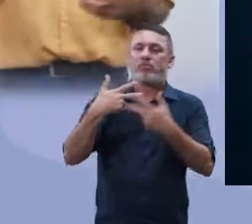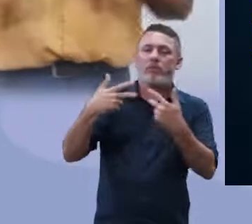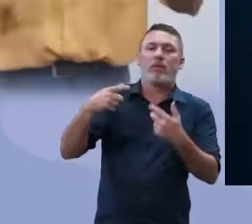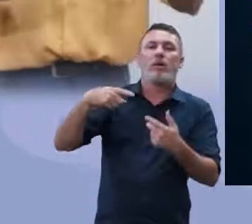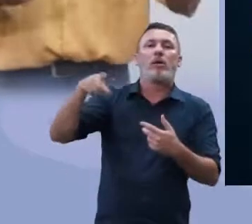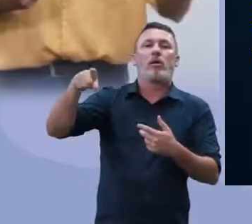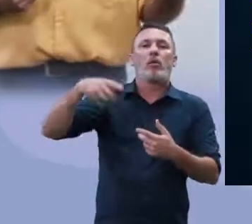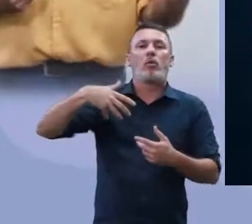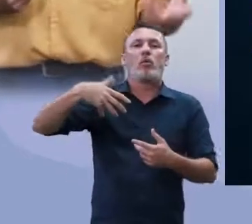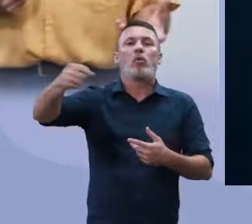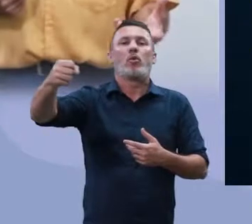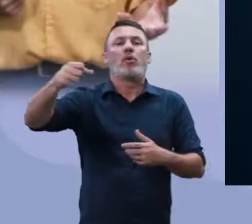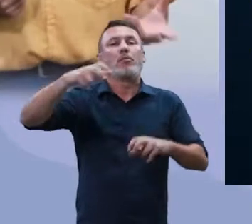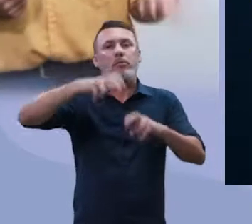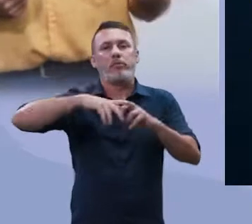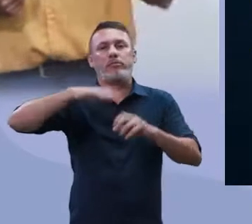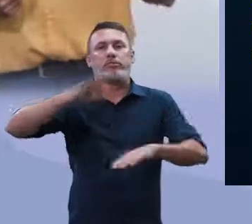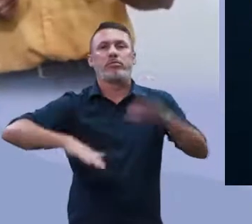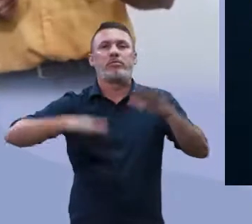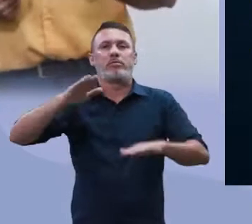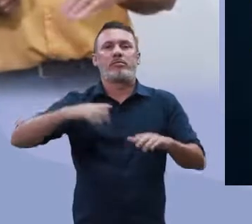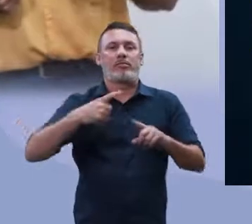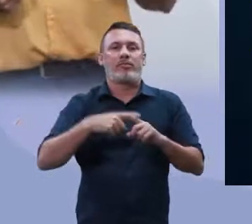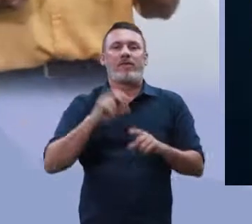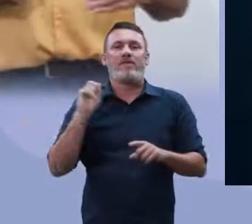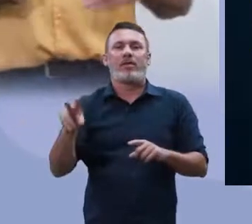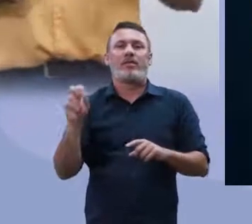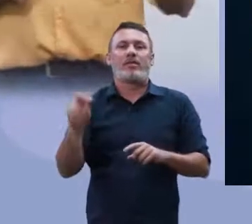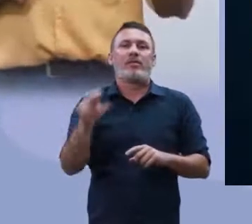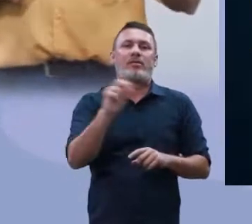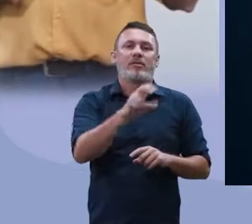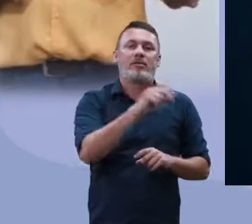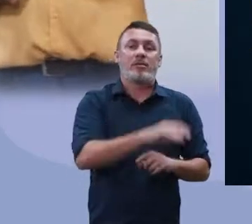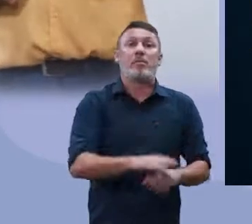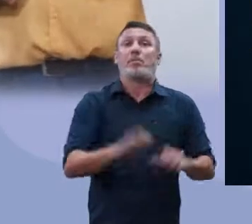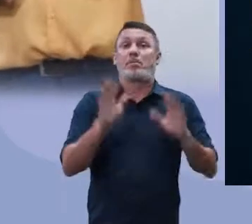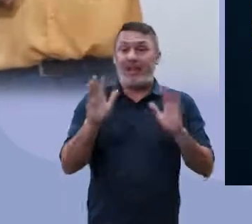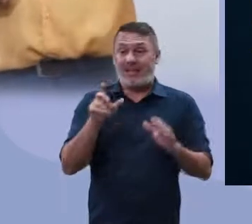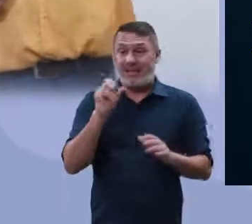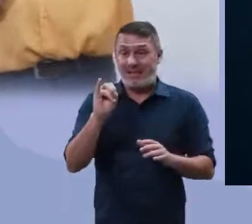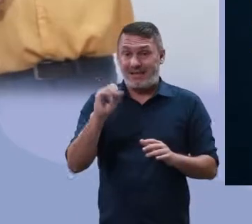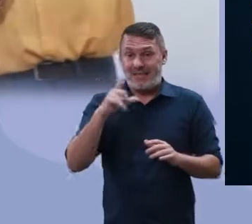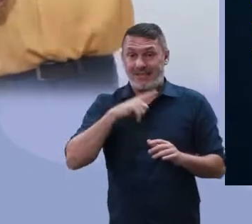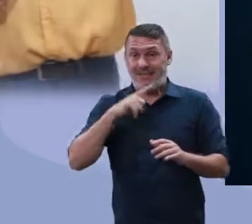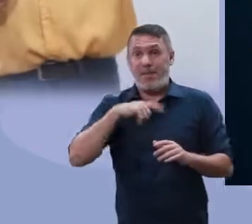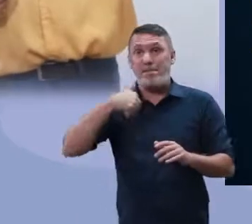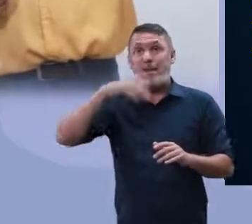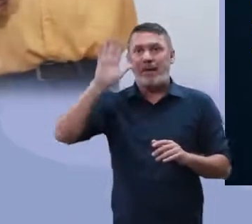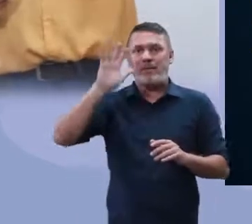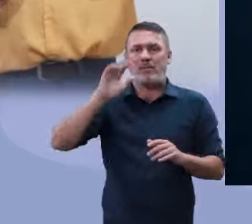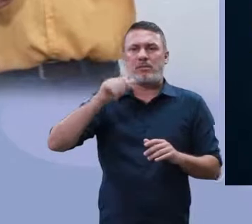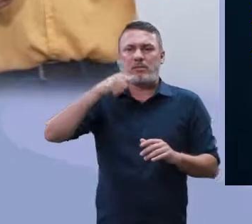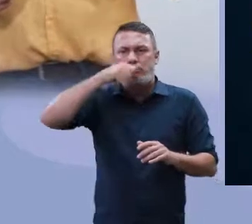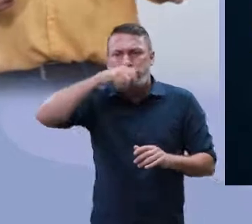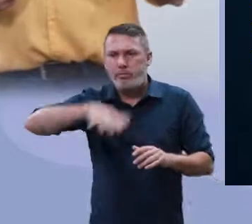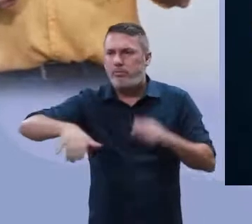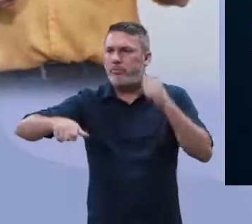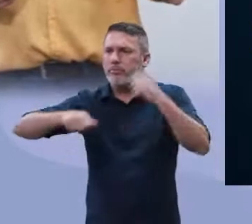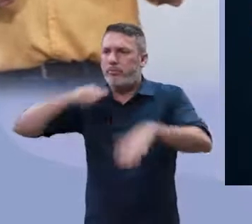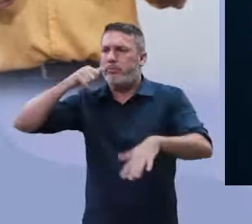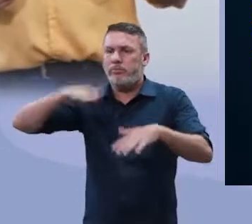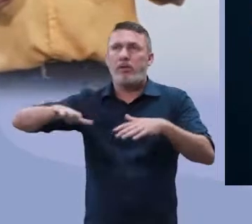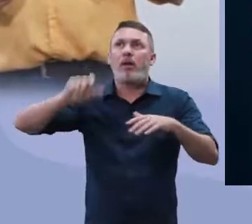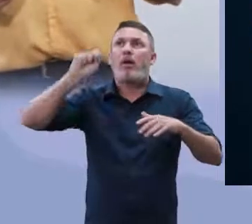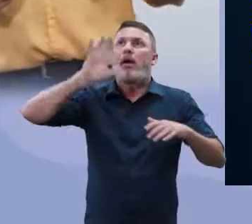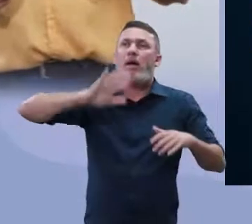o equilíbrio acontece. Porém, a partir do momento em que o homem lança muito mais gás carbônico na atmosfera, você vai ter,